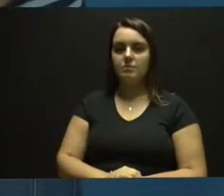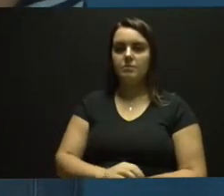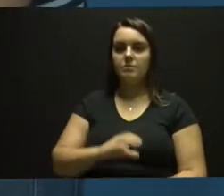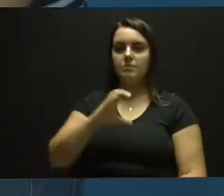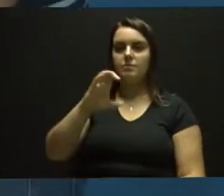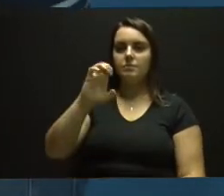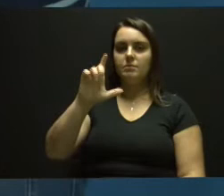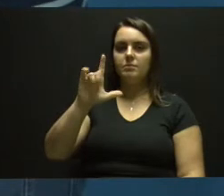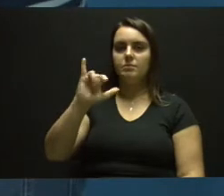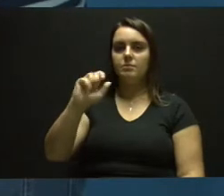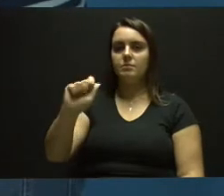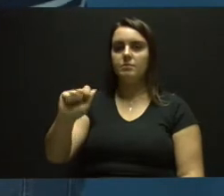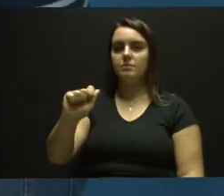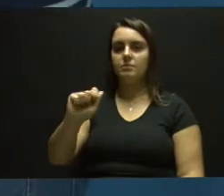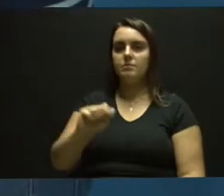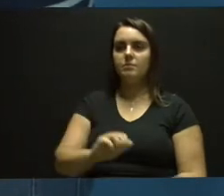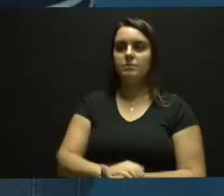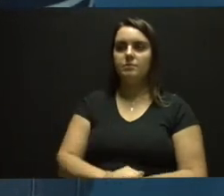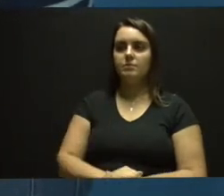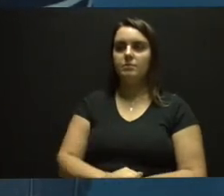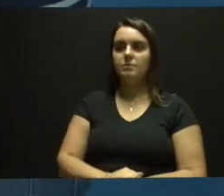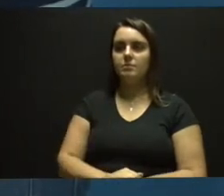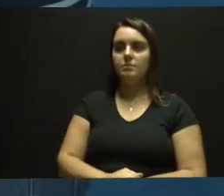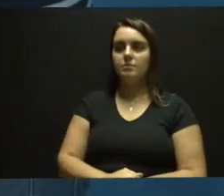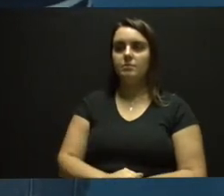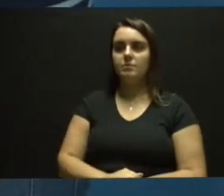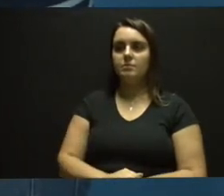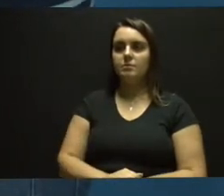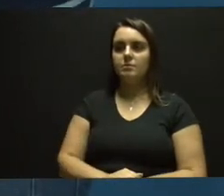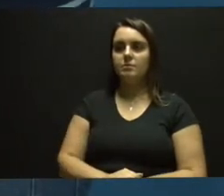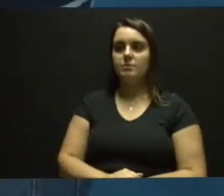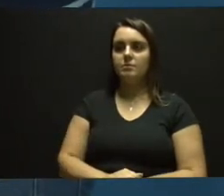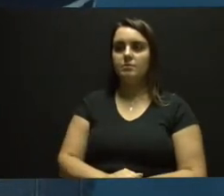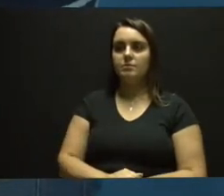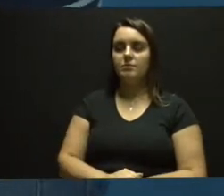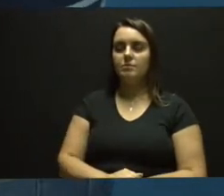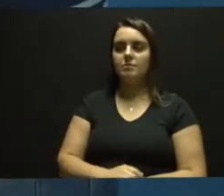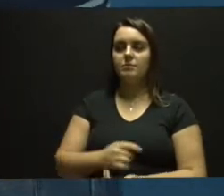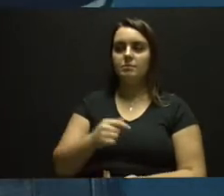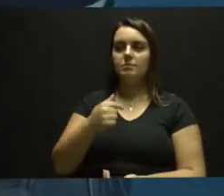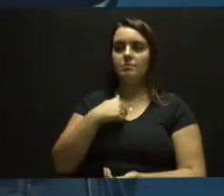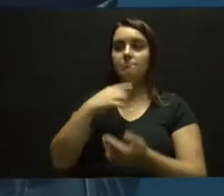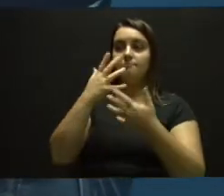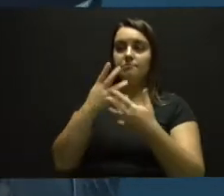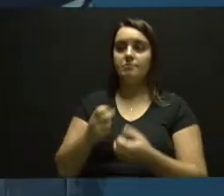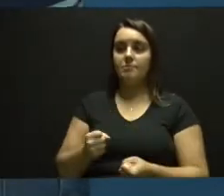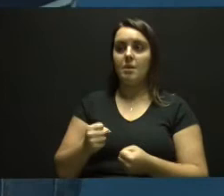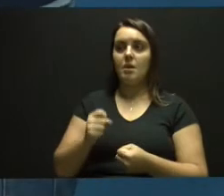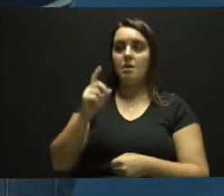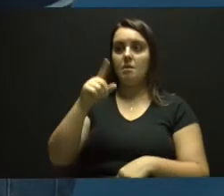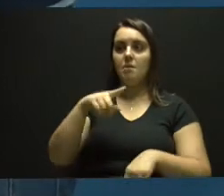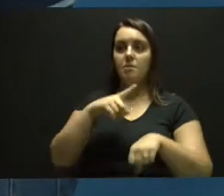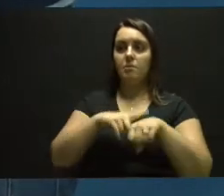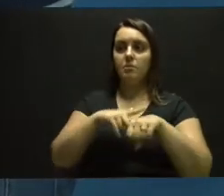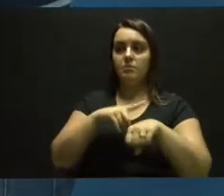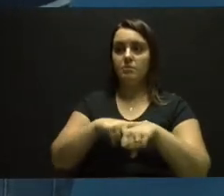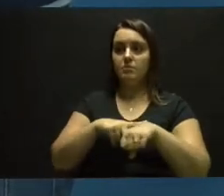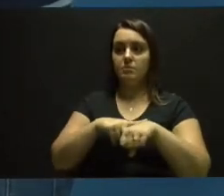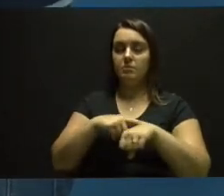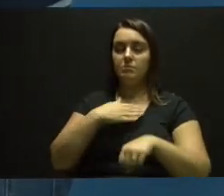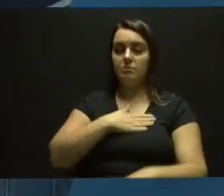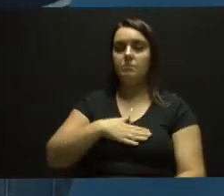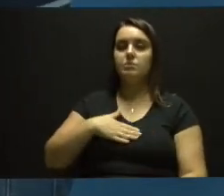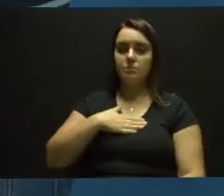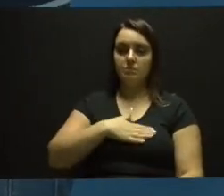ele e eu tive que aceitar é um momento que eu